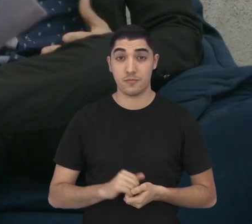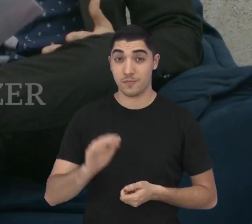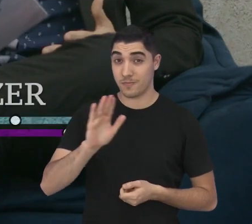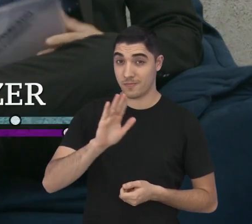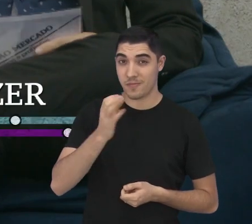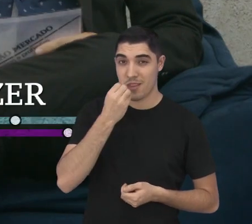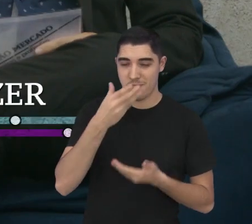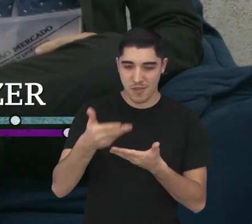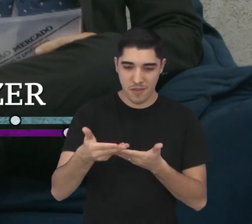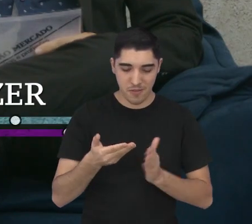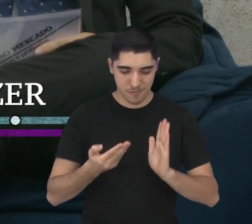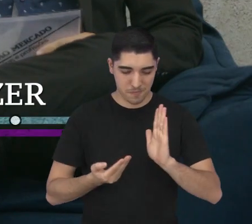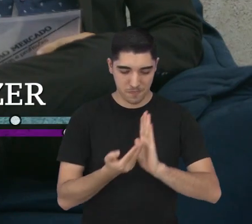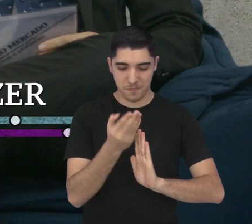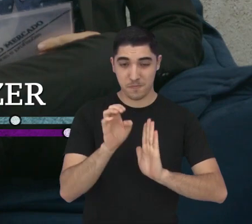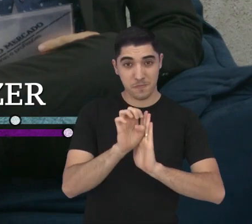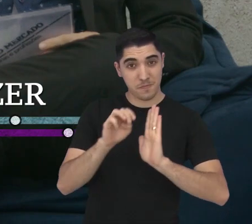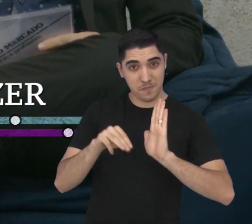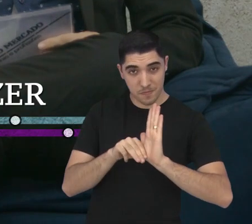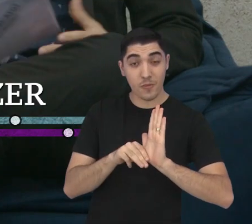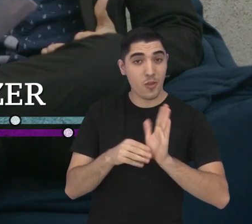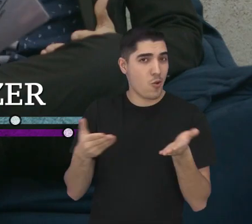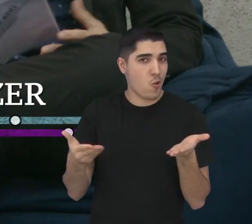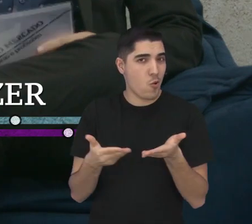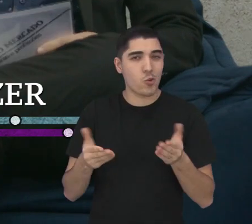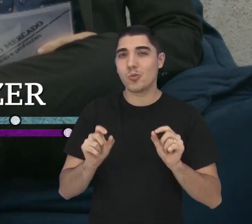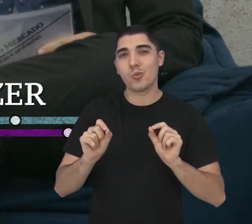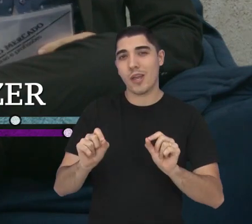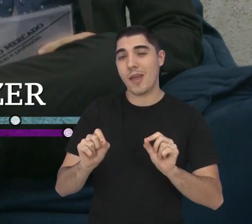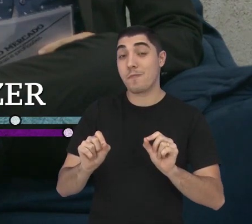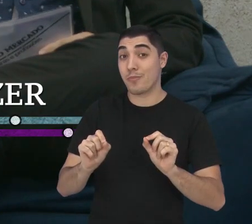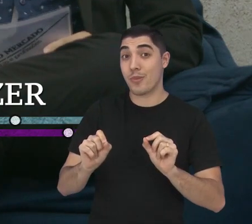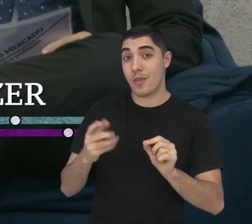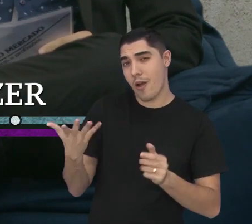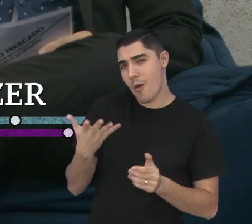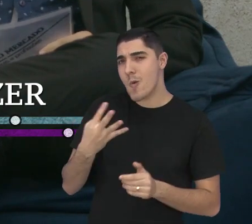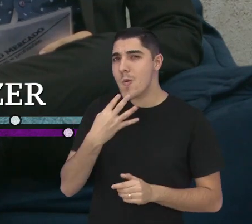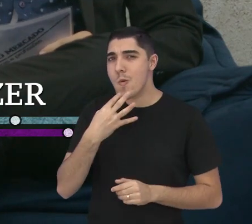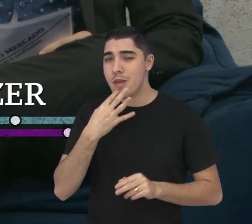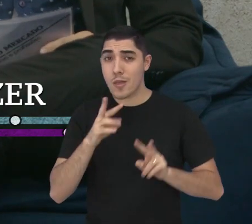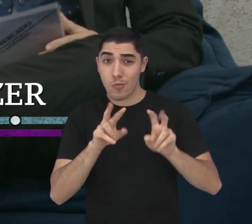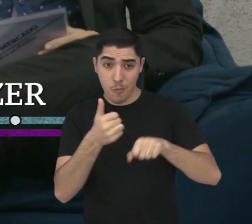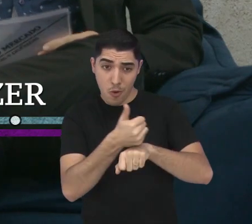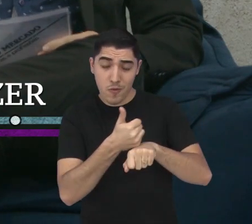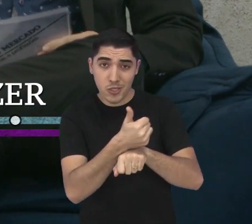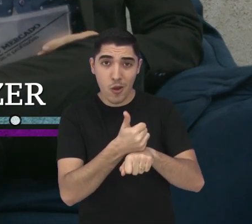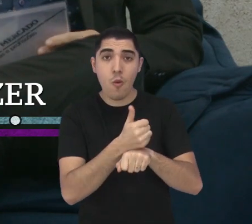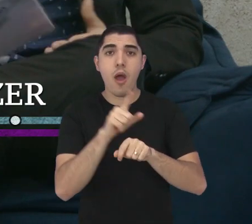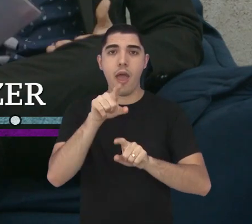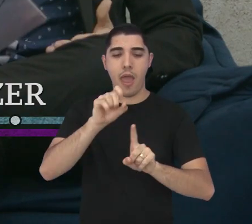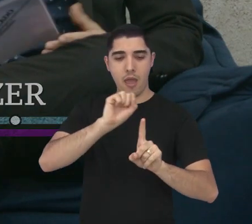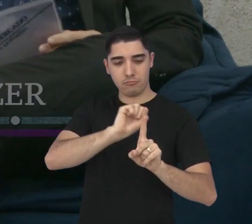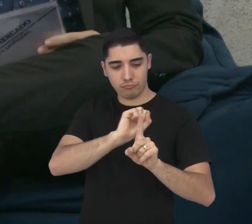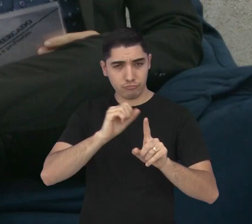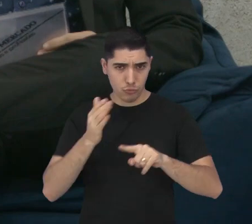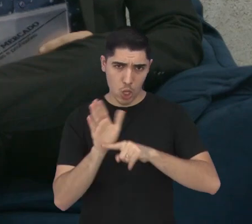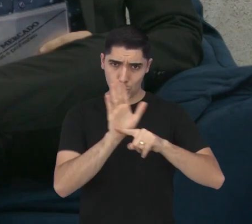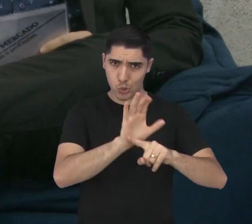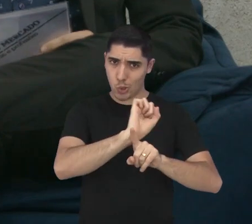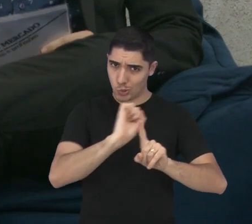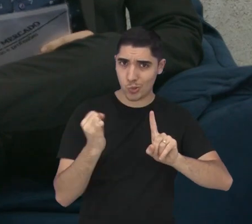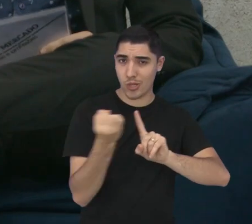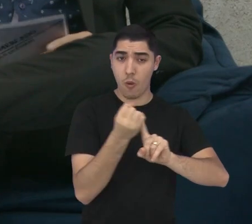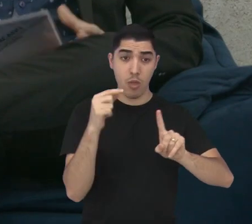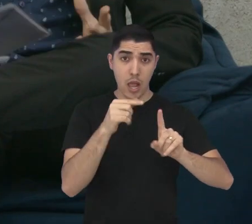Olá, bem-vindos ao Estação Mercado e hoje nós vamos te levar para conhecer o serviço social, uma profissão que apoia a sociedade em